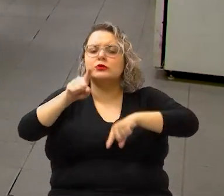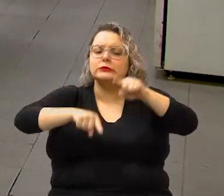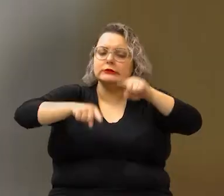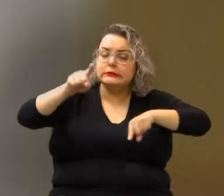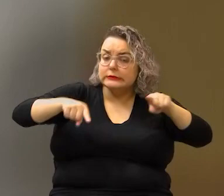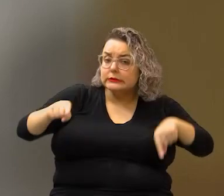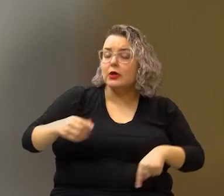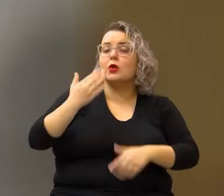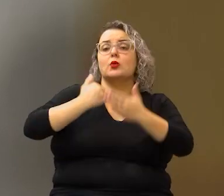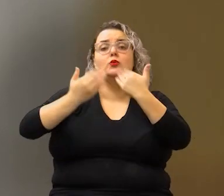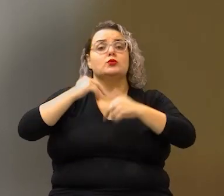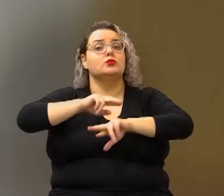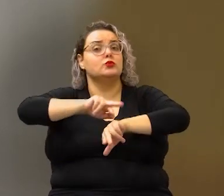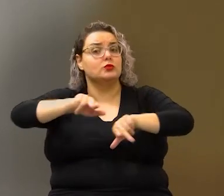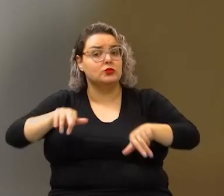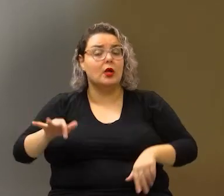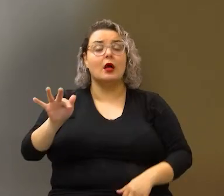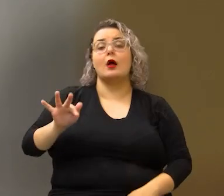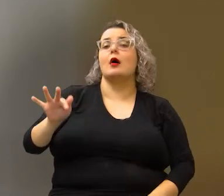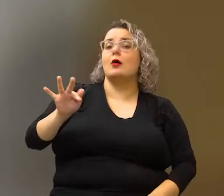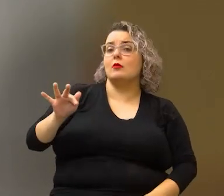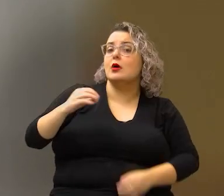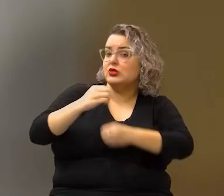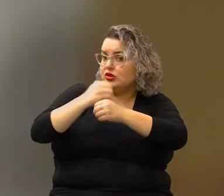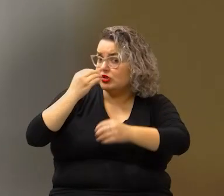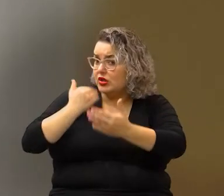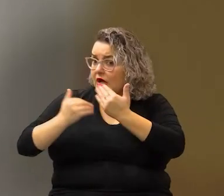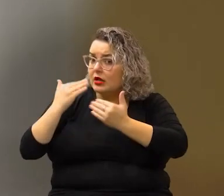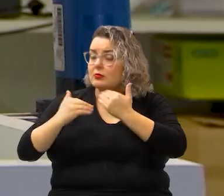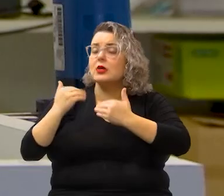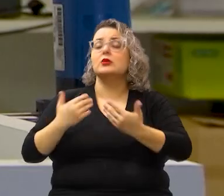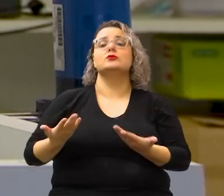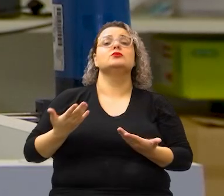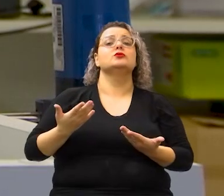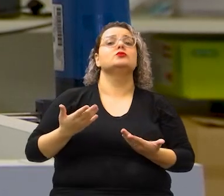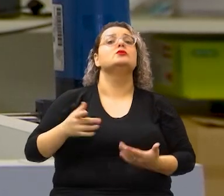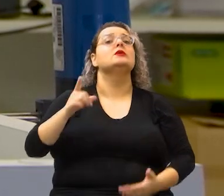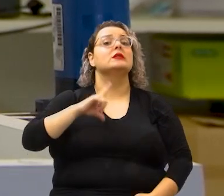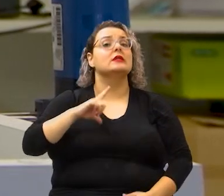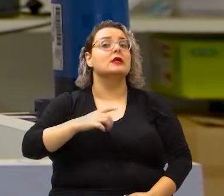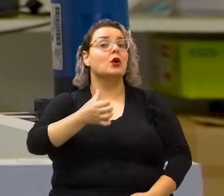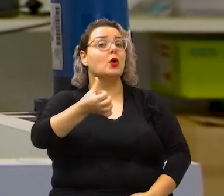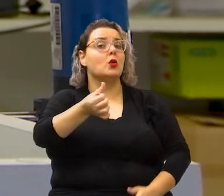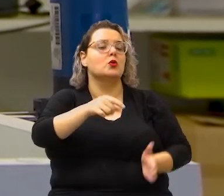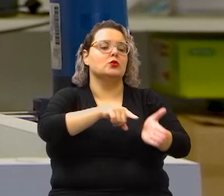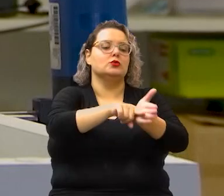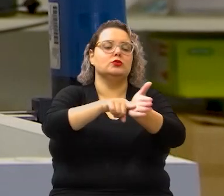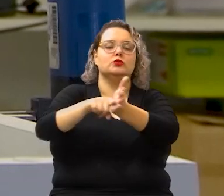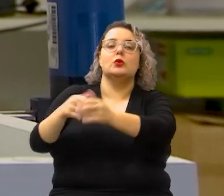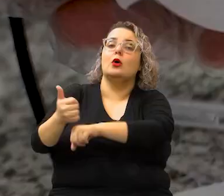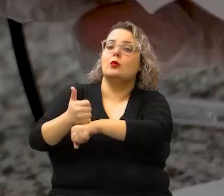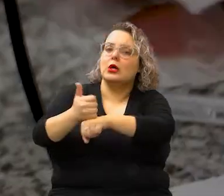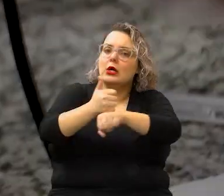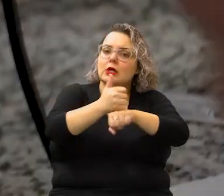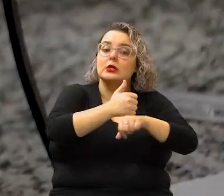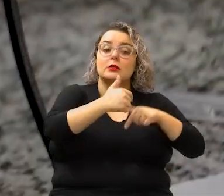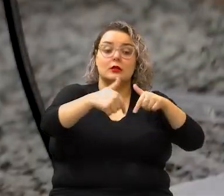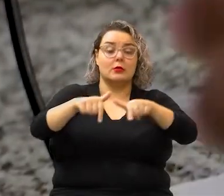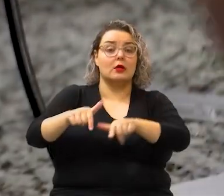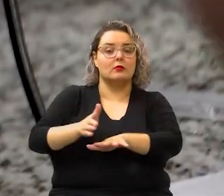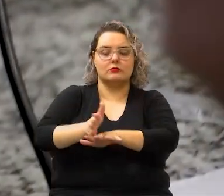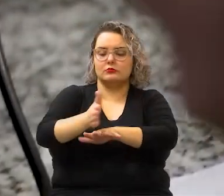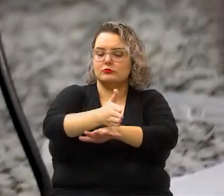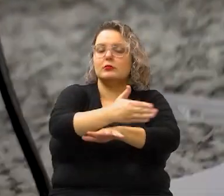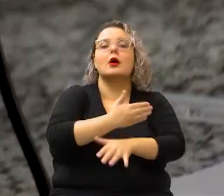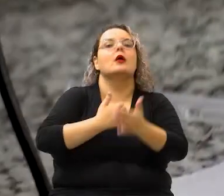possíveis alterações nos alimentos. A Faculdade de Engenharia de Alimentos conta com 6 pesquisadores trabalhando com